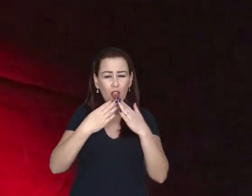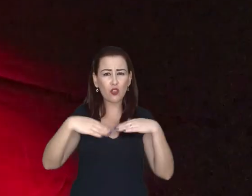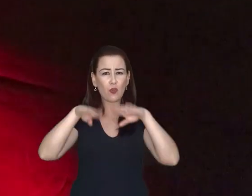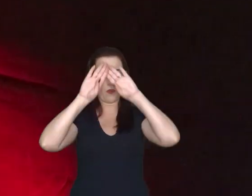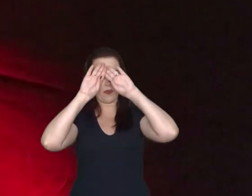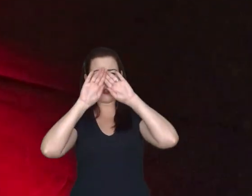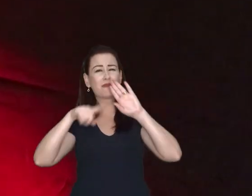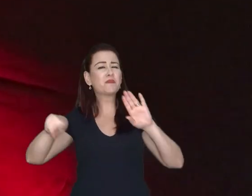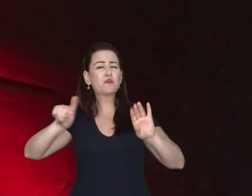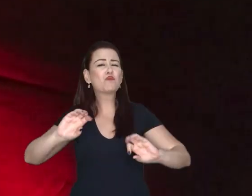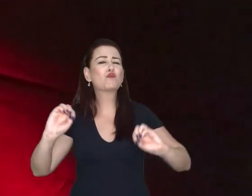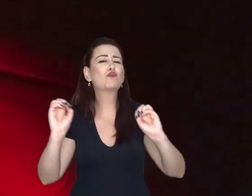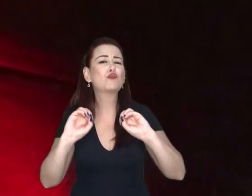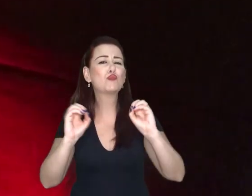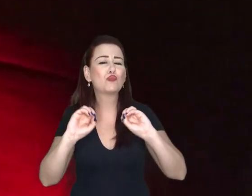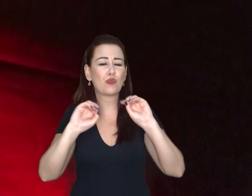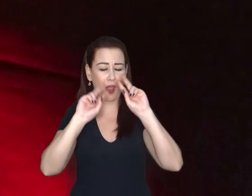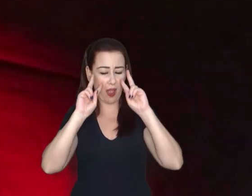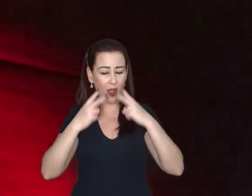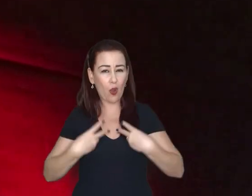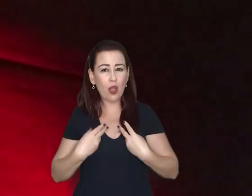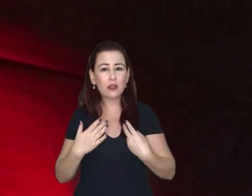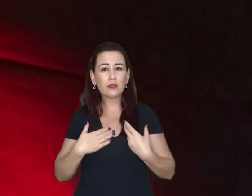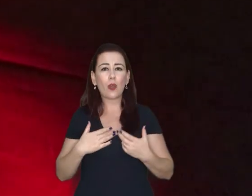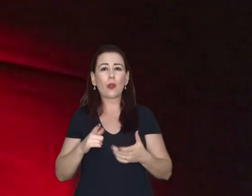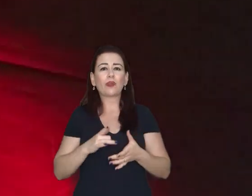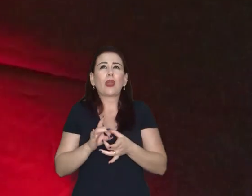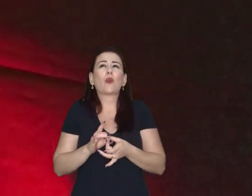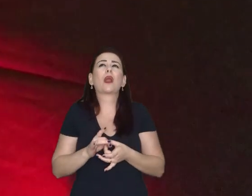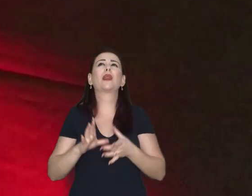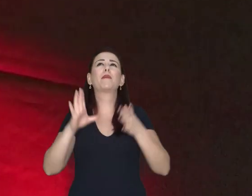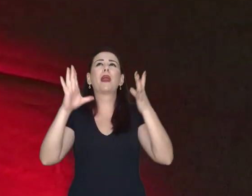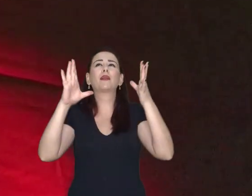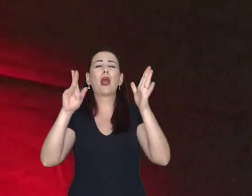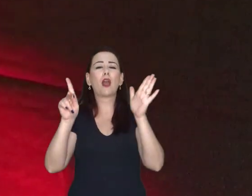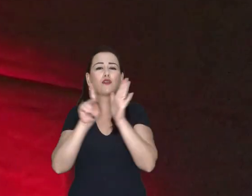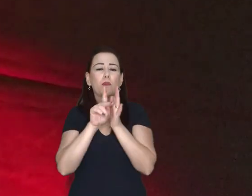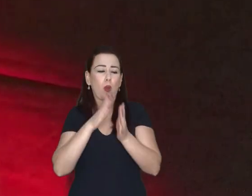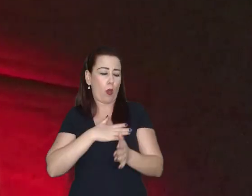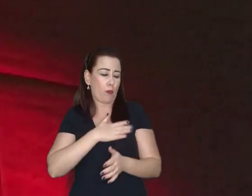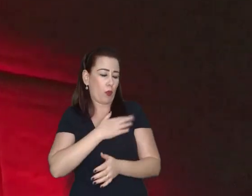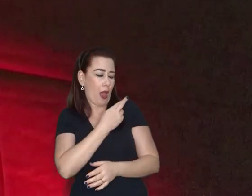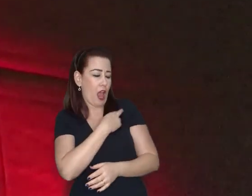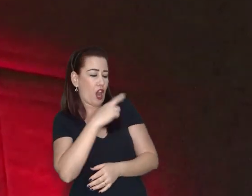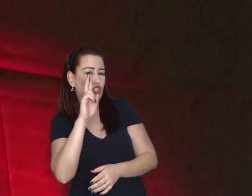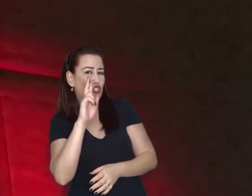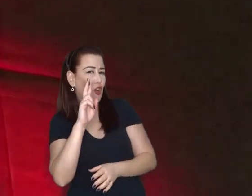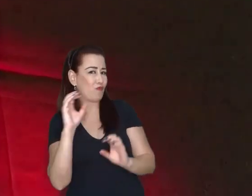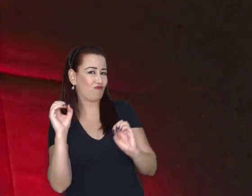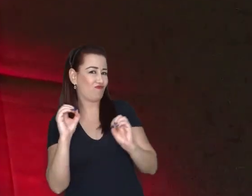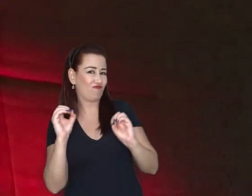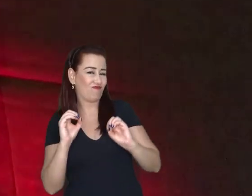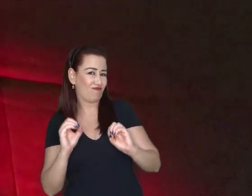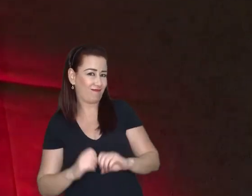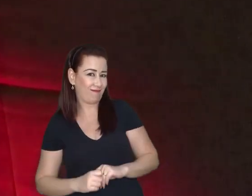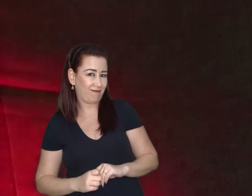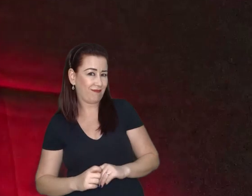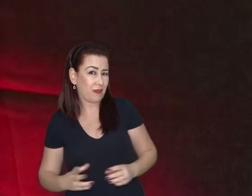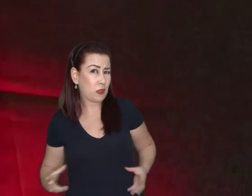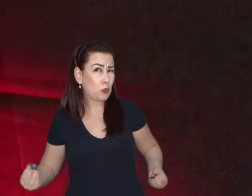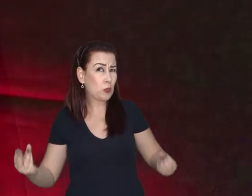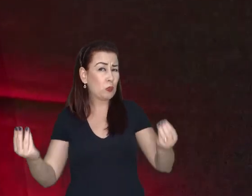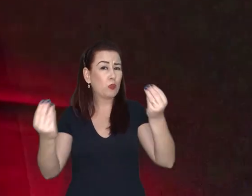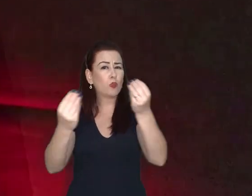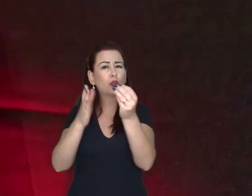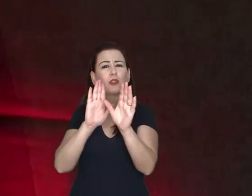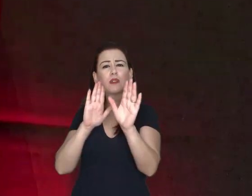liberdade sequer para vivenciar a sua espiritualidade, que morrem